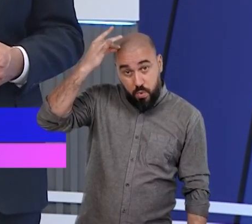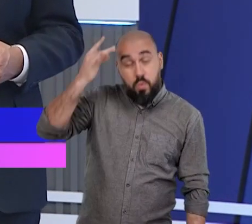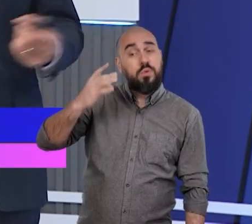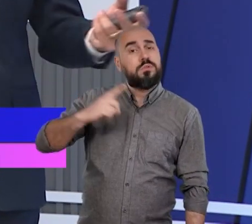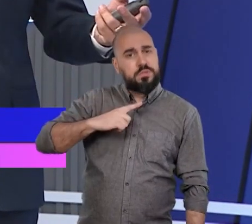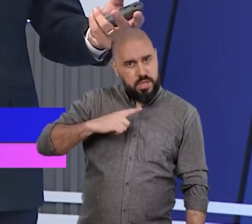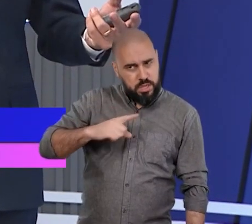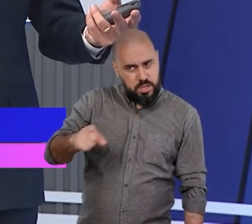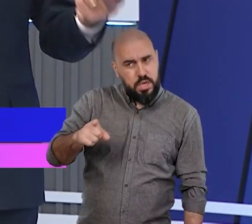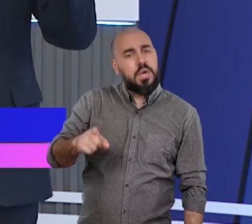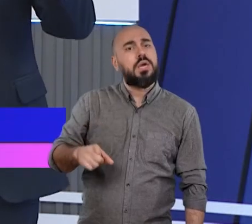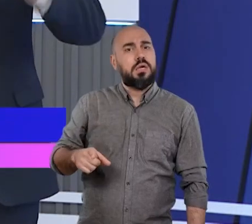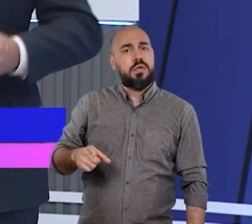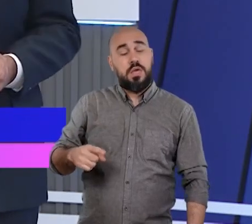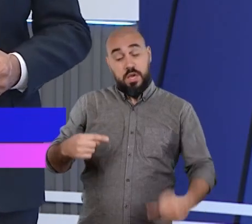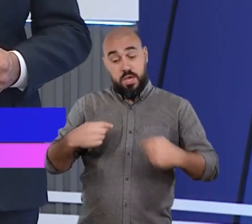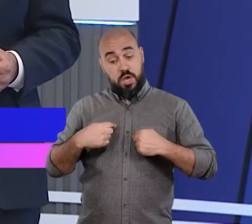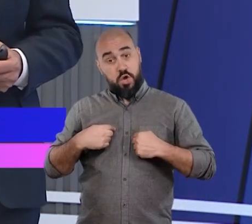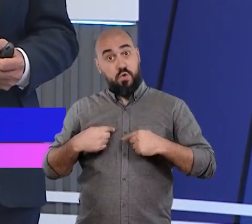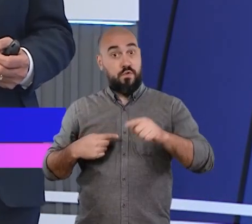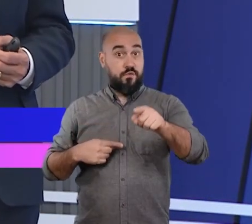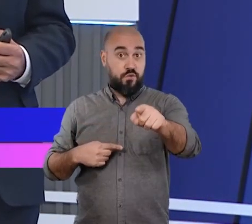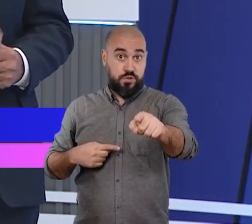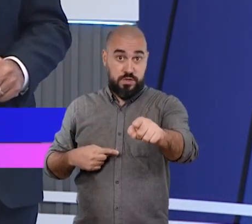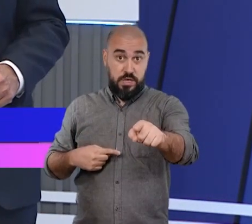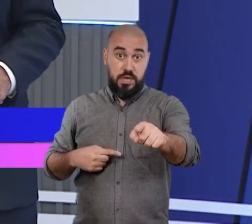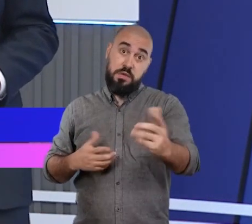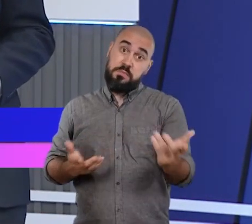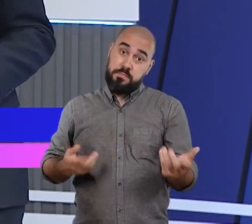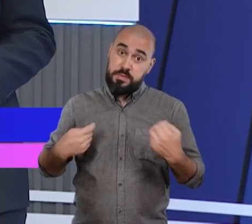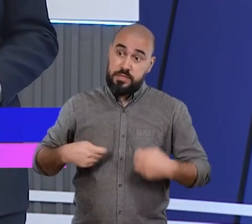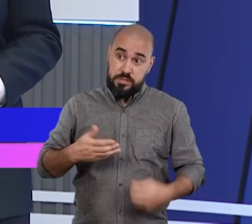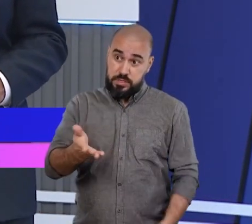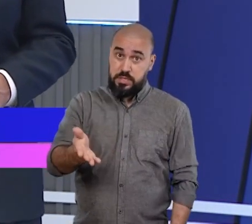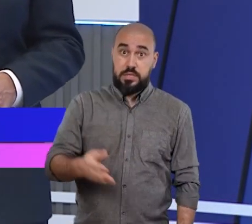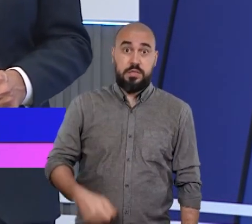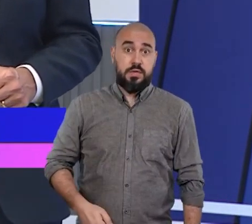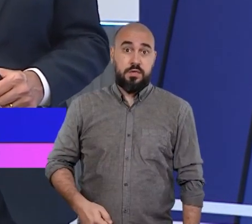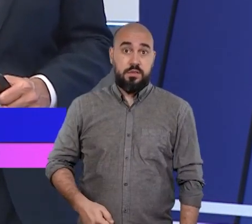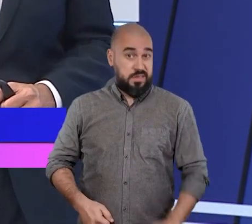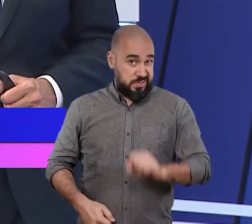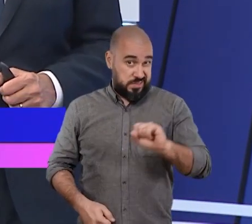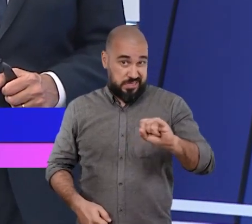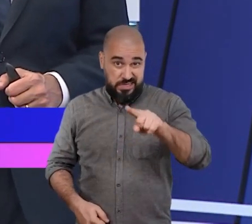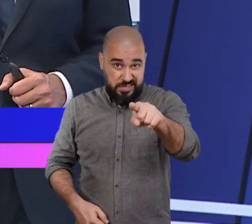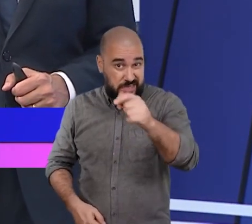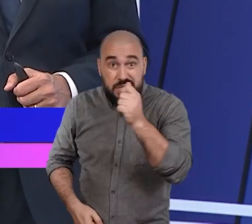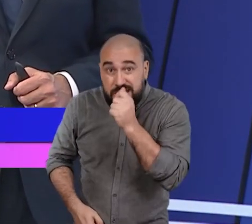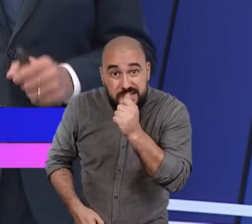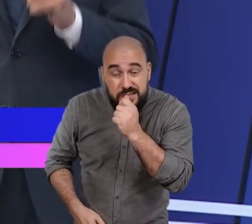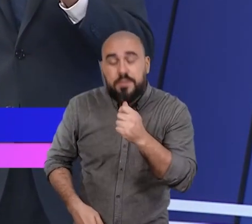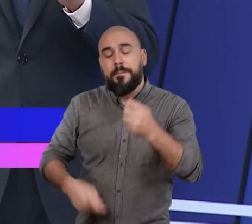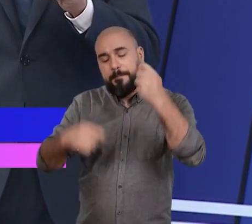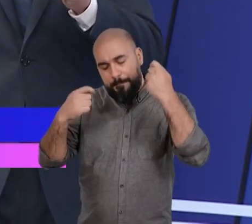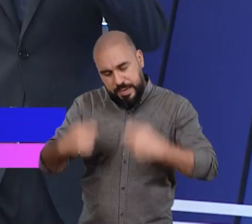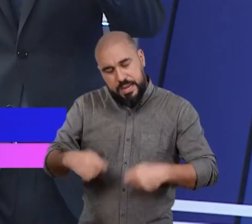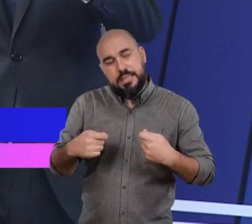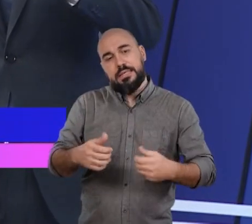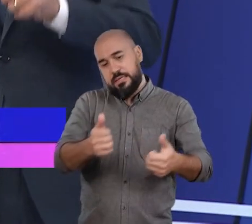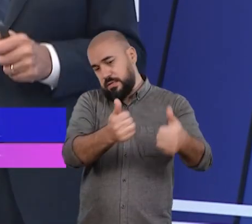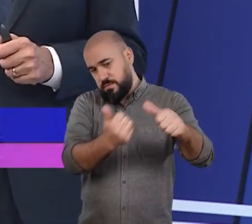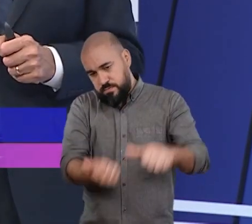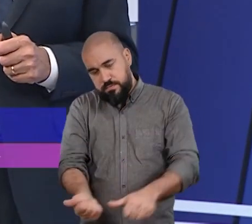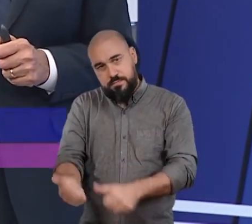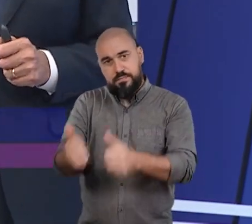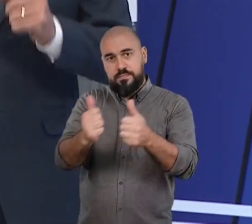significado, do qual você, se ainda não passou por essa experiência, deve passar. Significa estudar